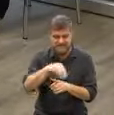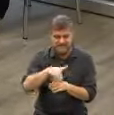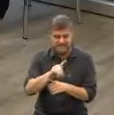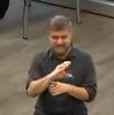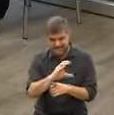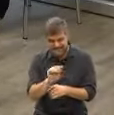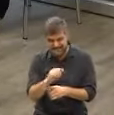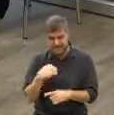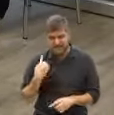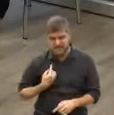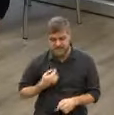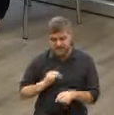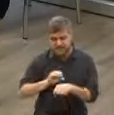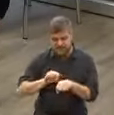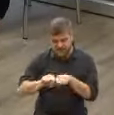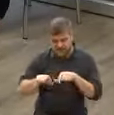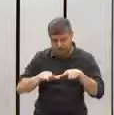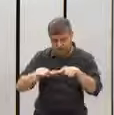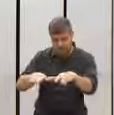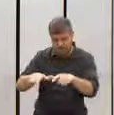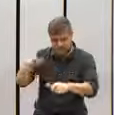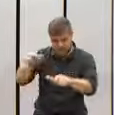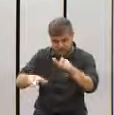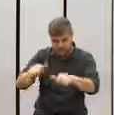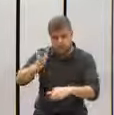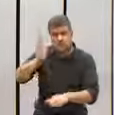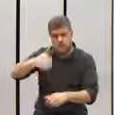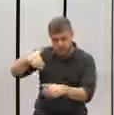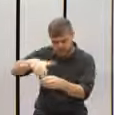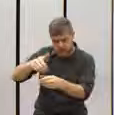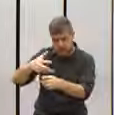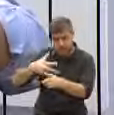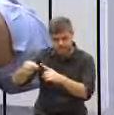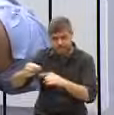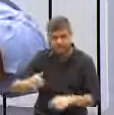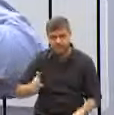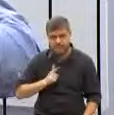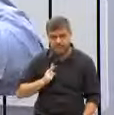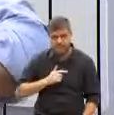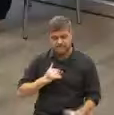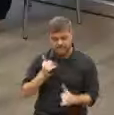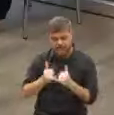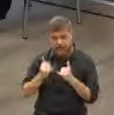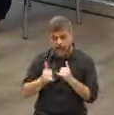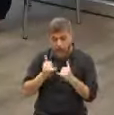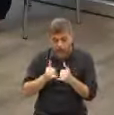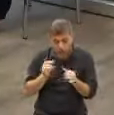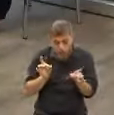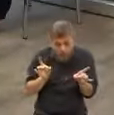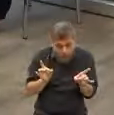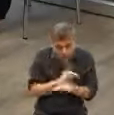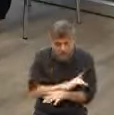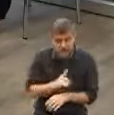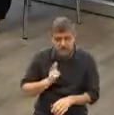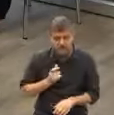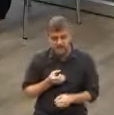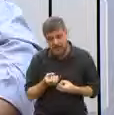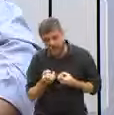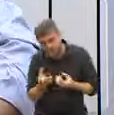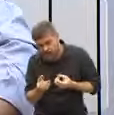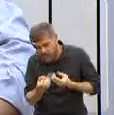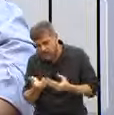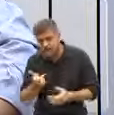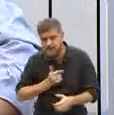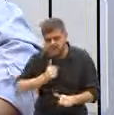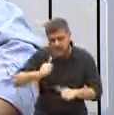nós tivemos a formação. Mas as pessoas estão... Então, sim, quando eu estou falando é estar fechando a conta, mas sim. porque tem informação,